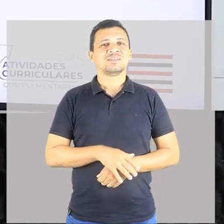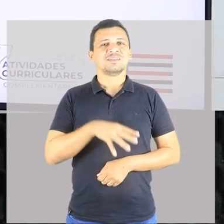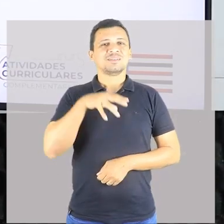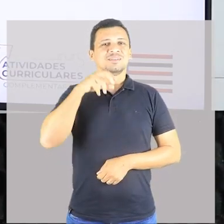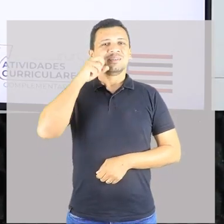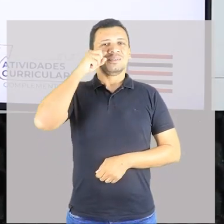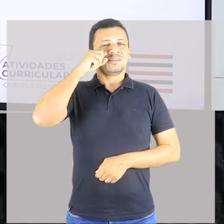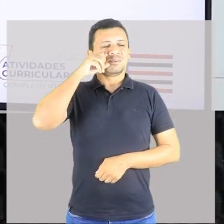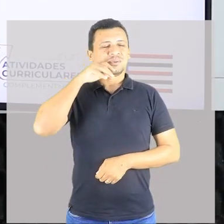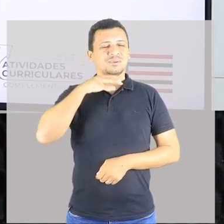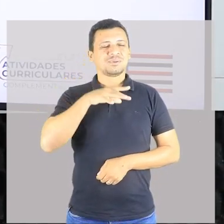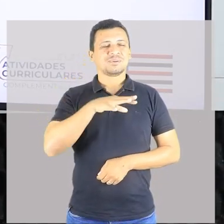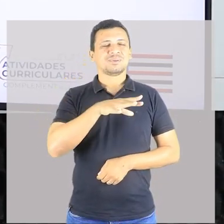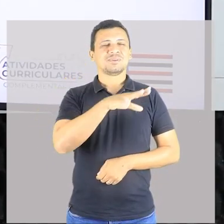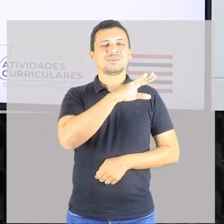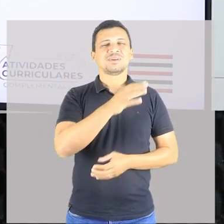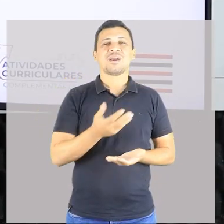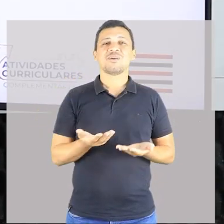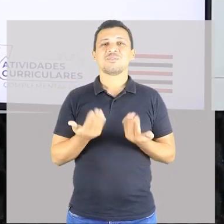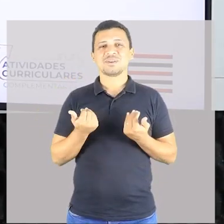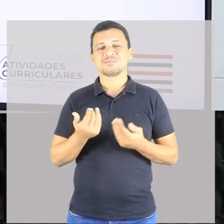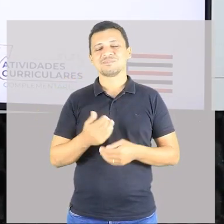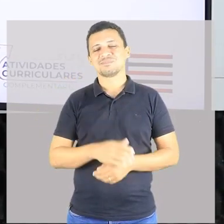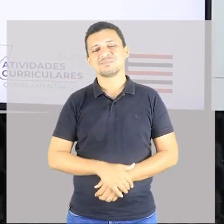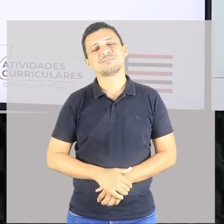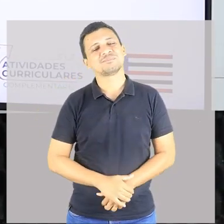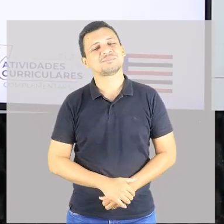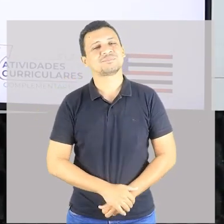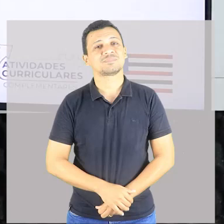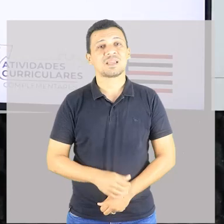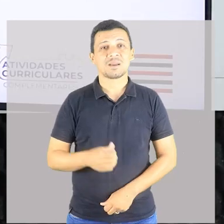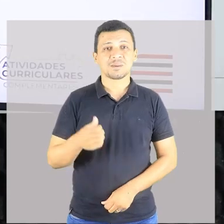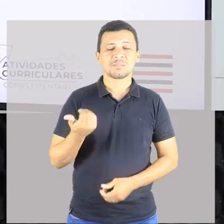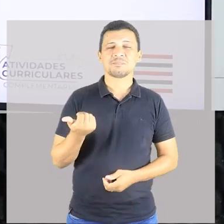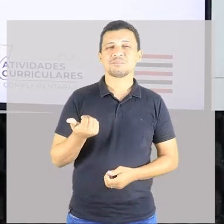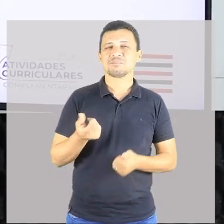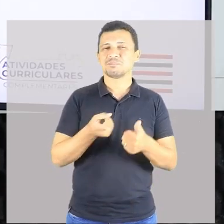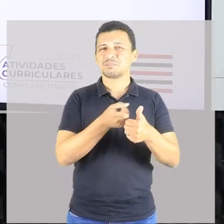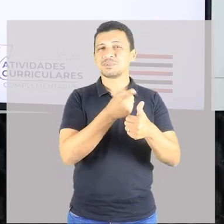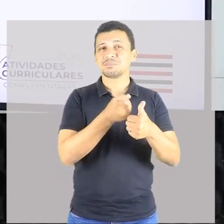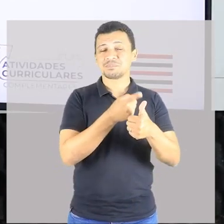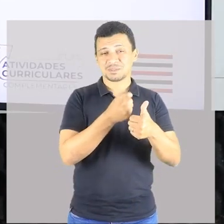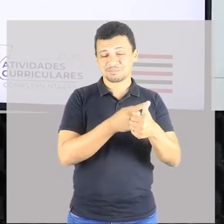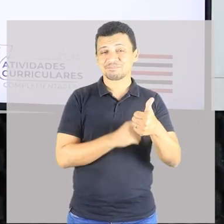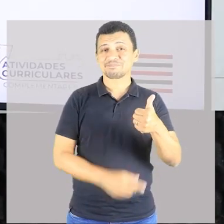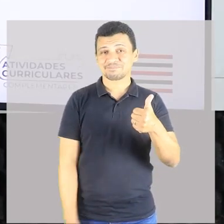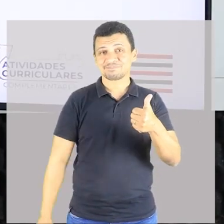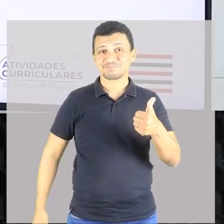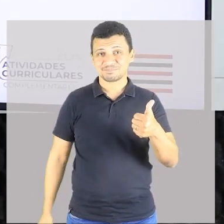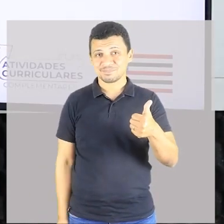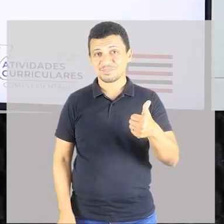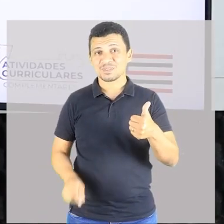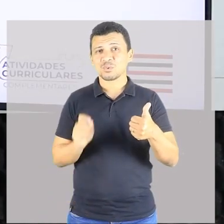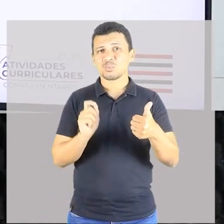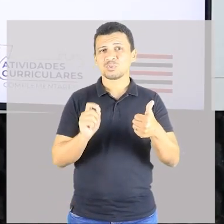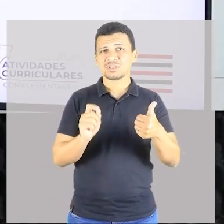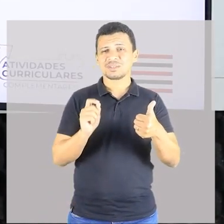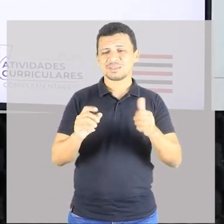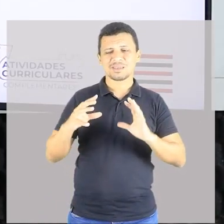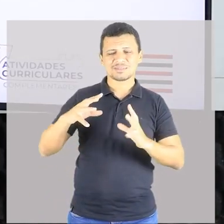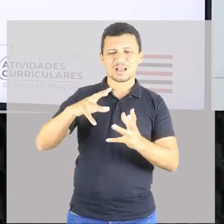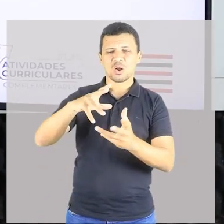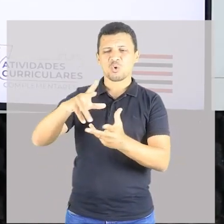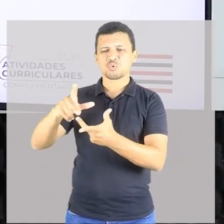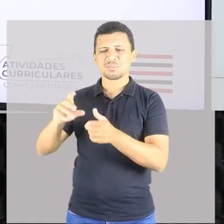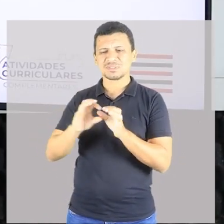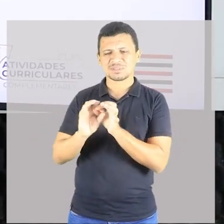Respira, oxigena e vem para cá. A primeira pergunta, antes da gente falar sobre o que é a globalização real, como